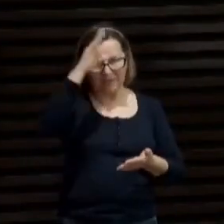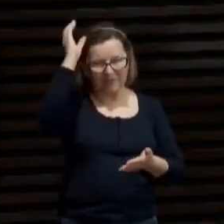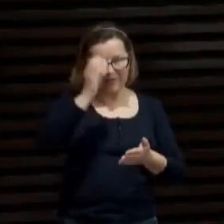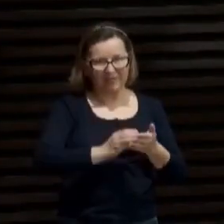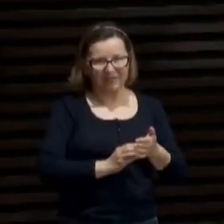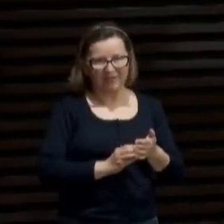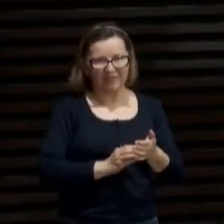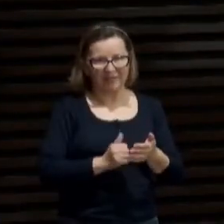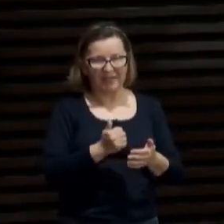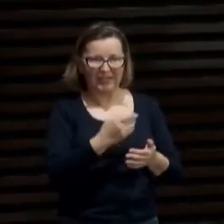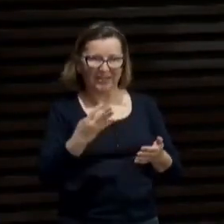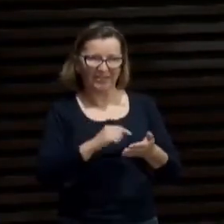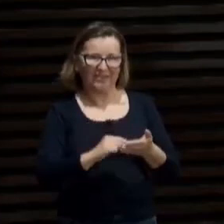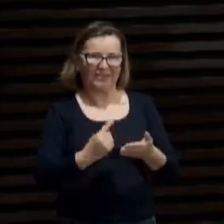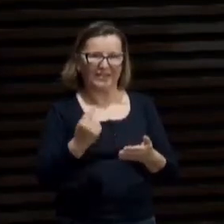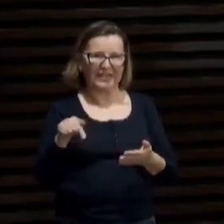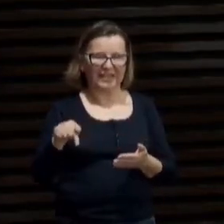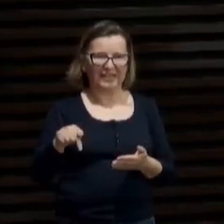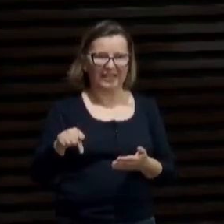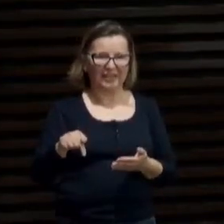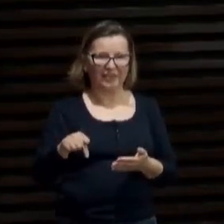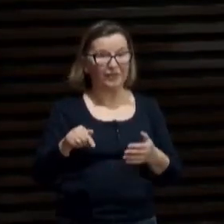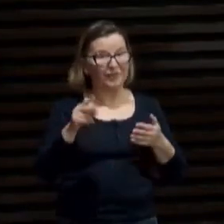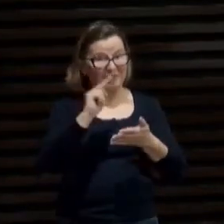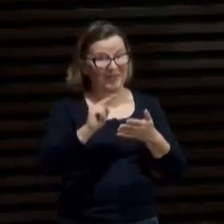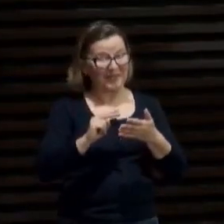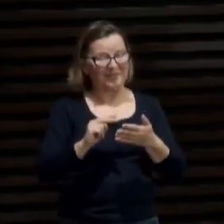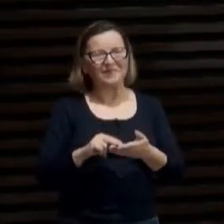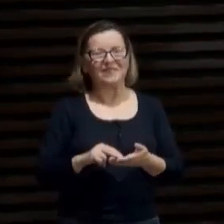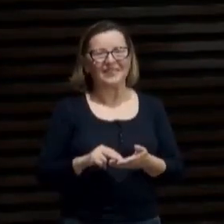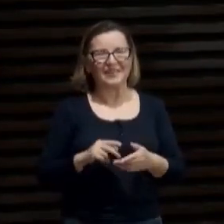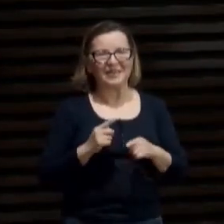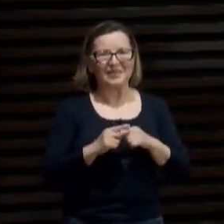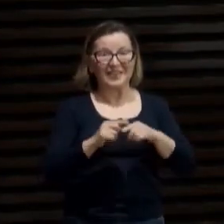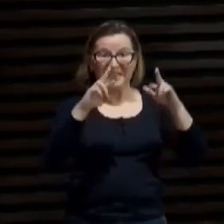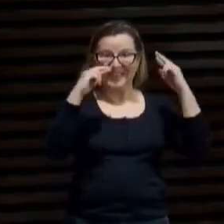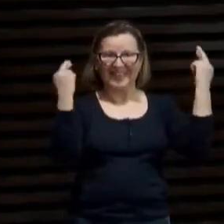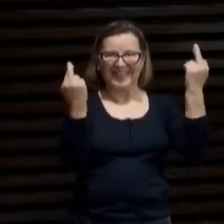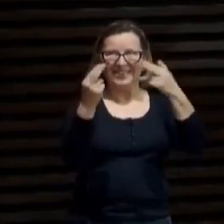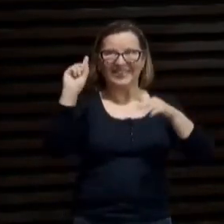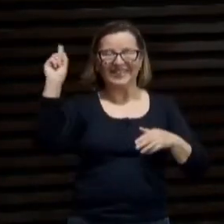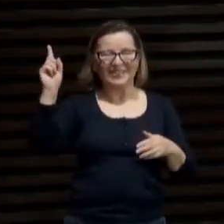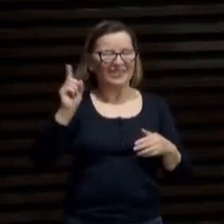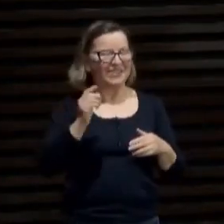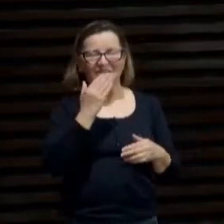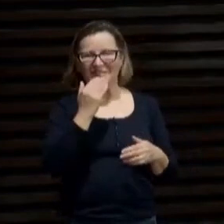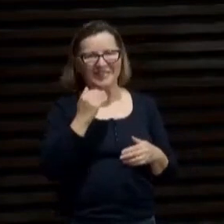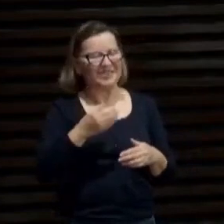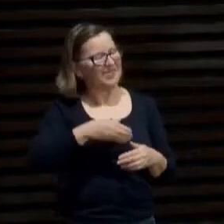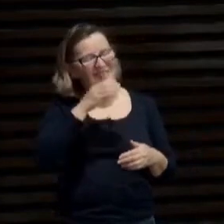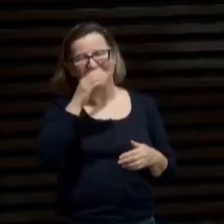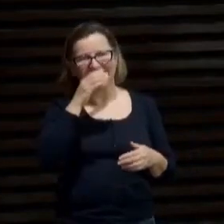versículo 17, que diz assim, vamos ler bem alto, porque o reino de Deus não é comida